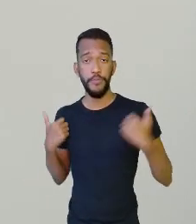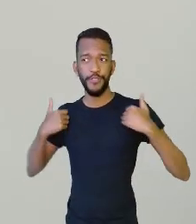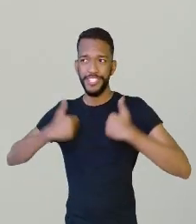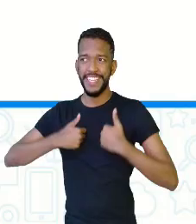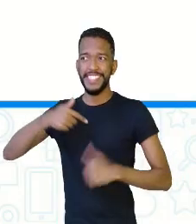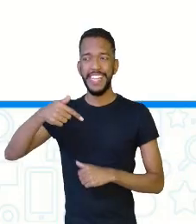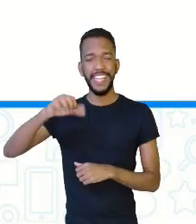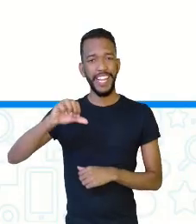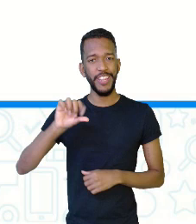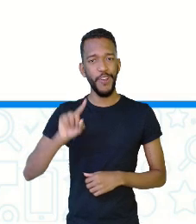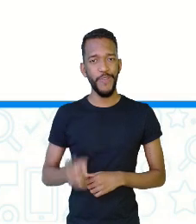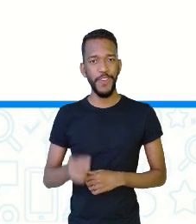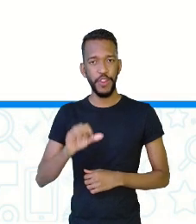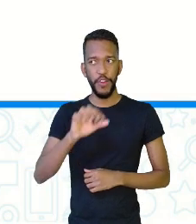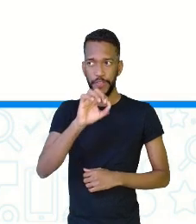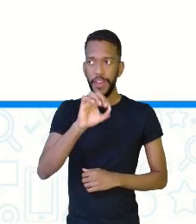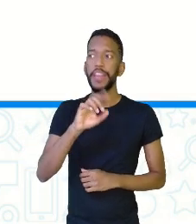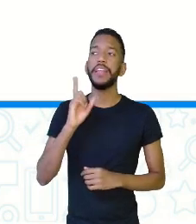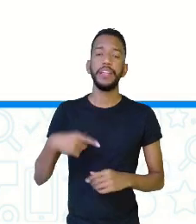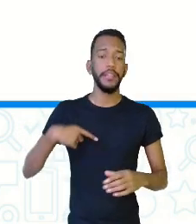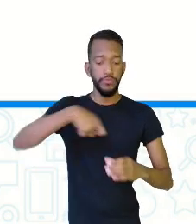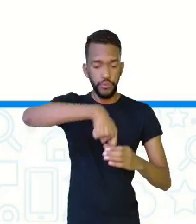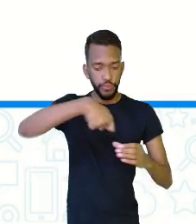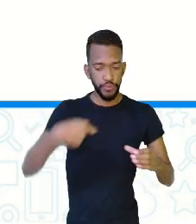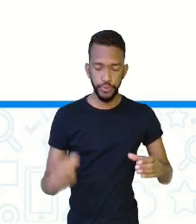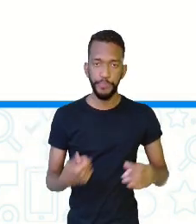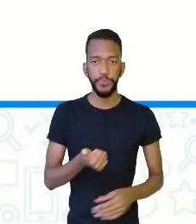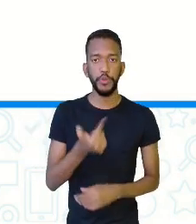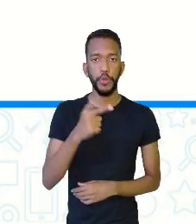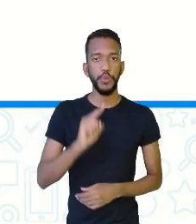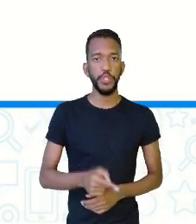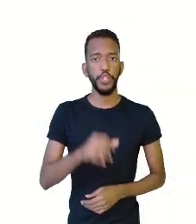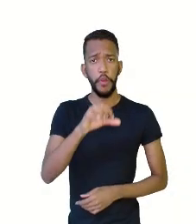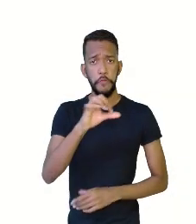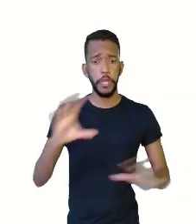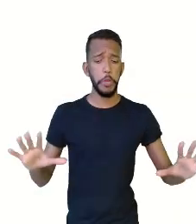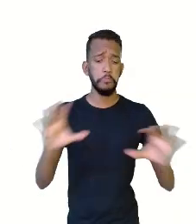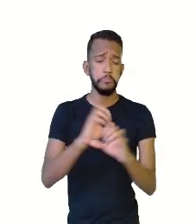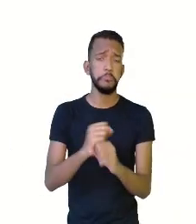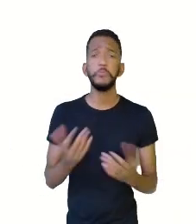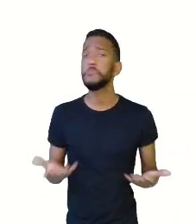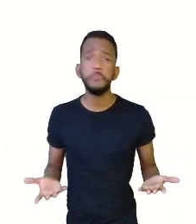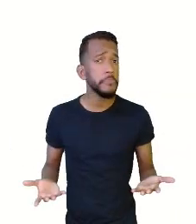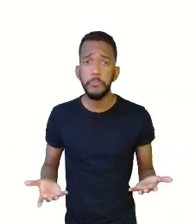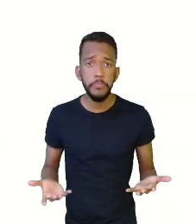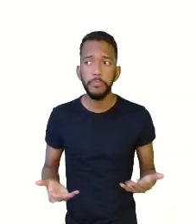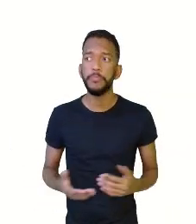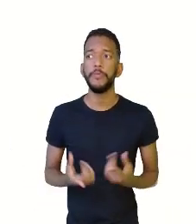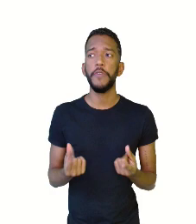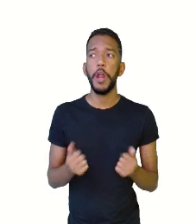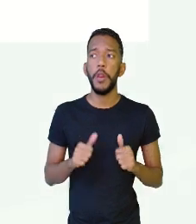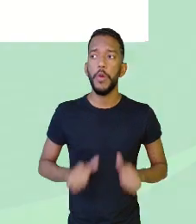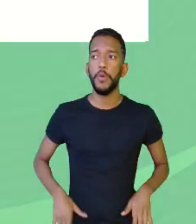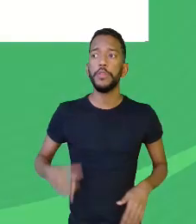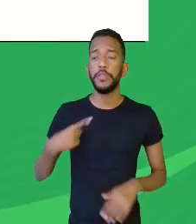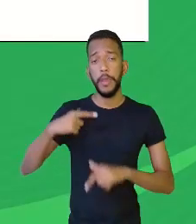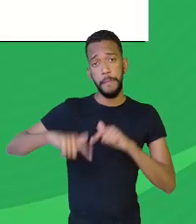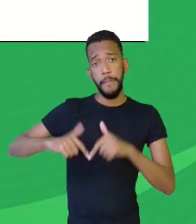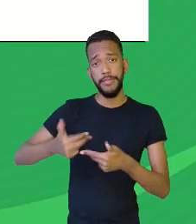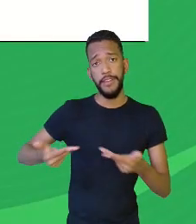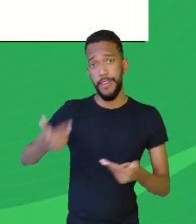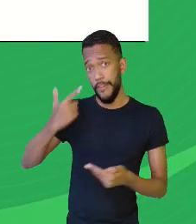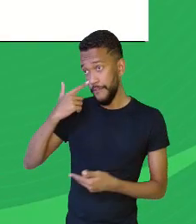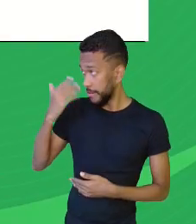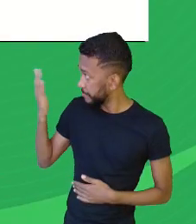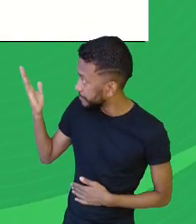79,90 e um estojo por R$ 12,90. Qual foi o valor gasto para comprar esses materiais? Eu tenho os meus materiais aí.